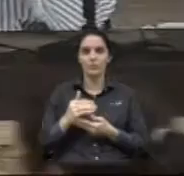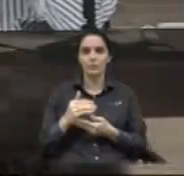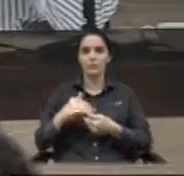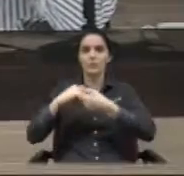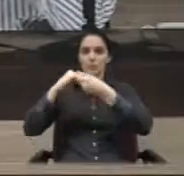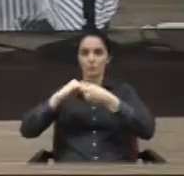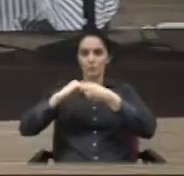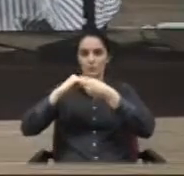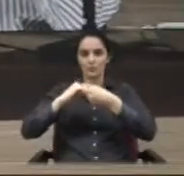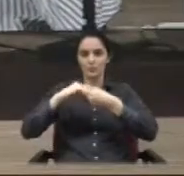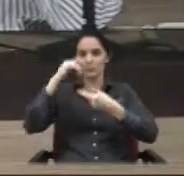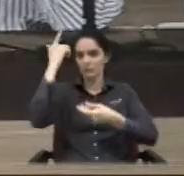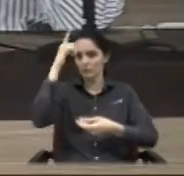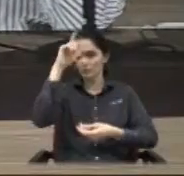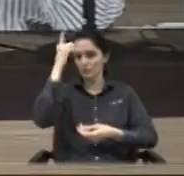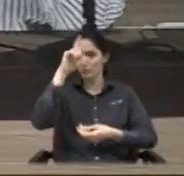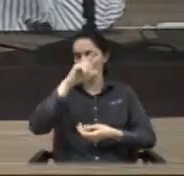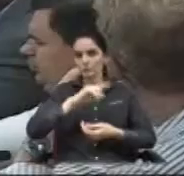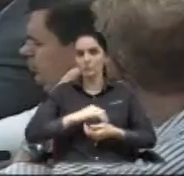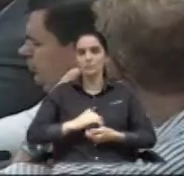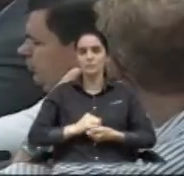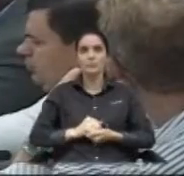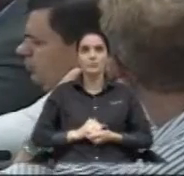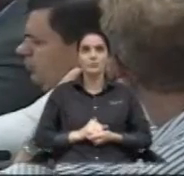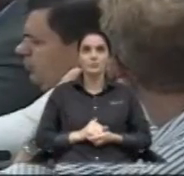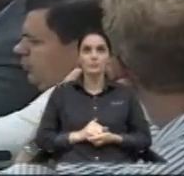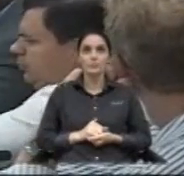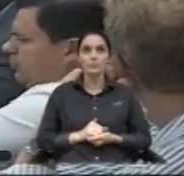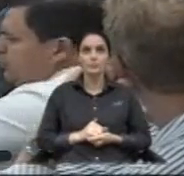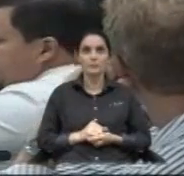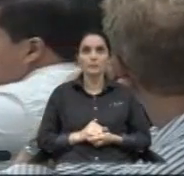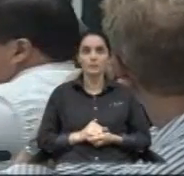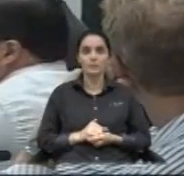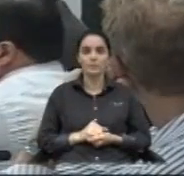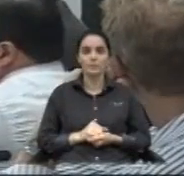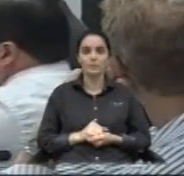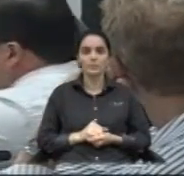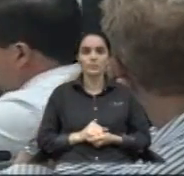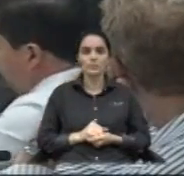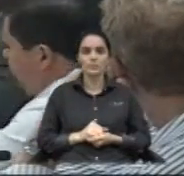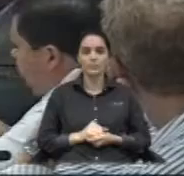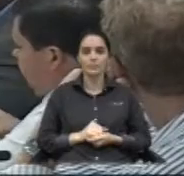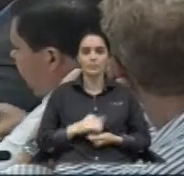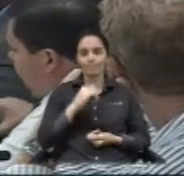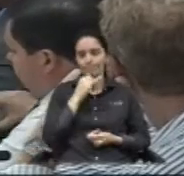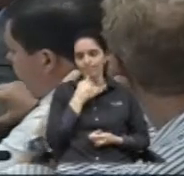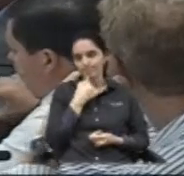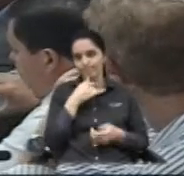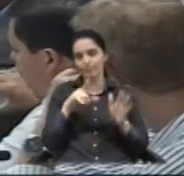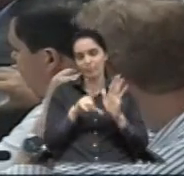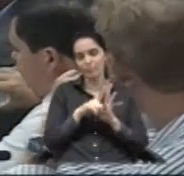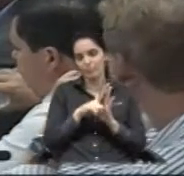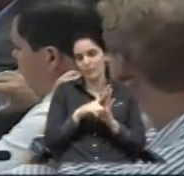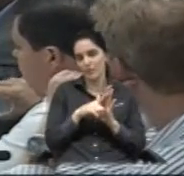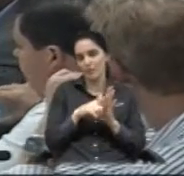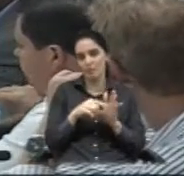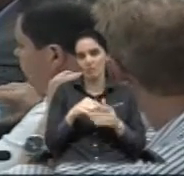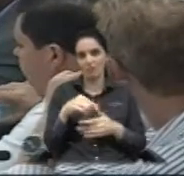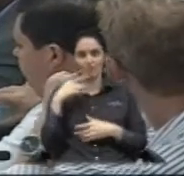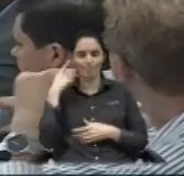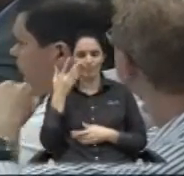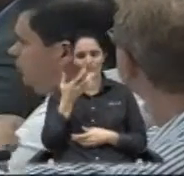vereador Sidney Pascotto. Infelizmente, são leis que a gente nem gostaria de fazer, né? Mas